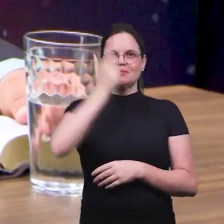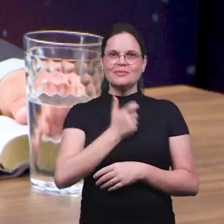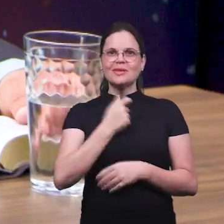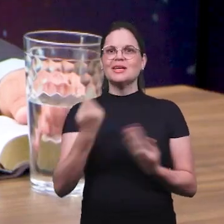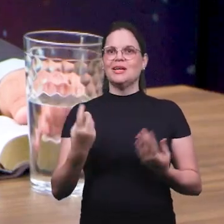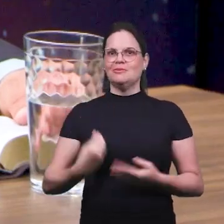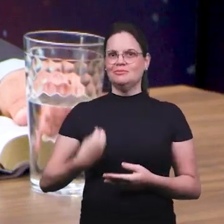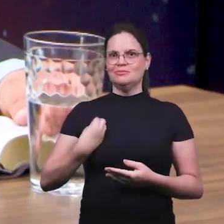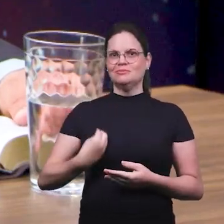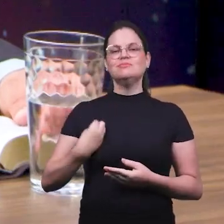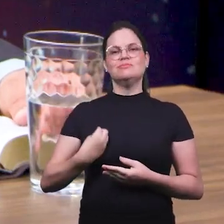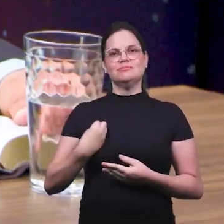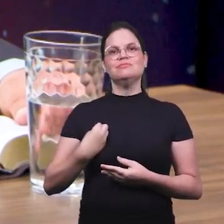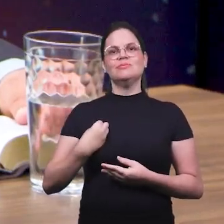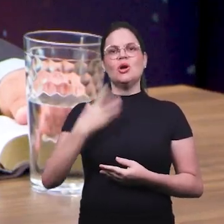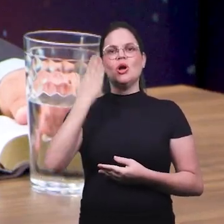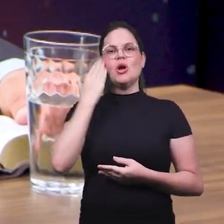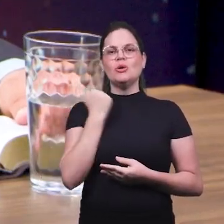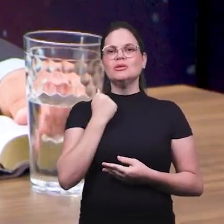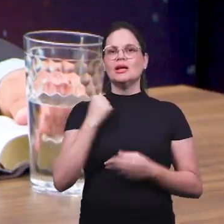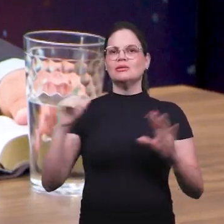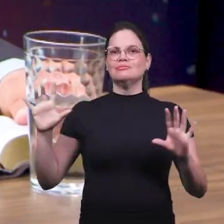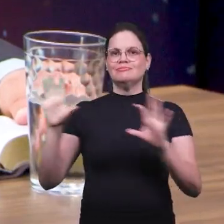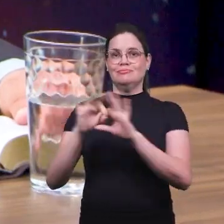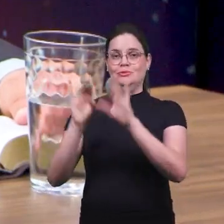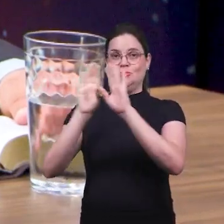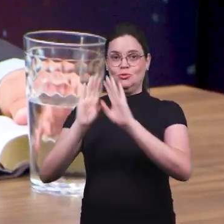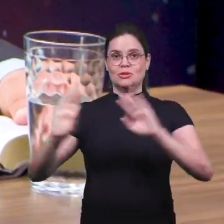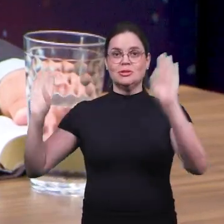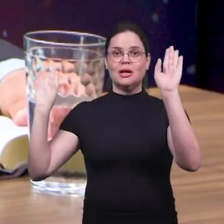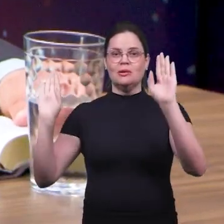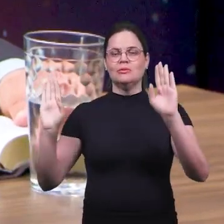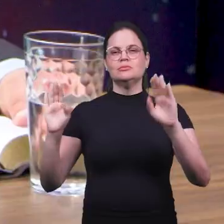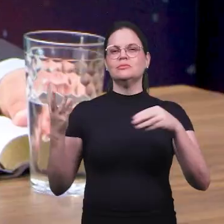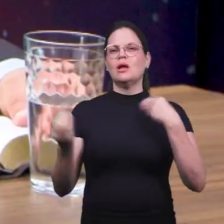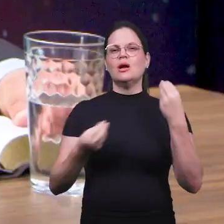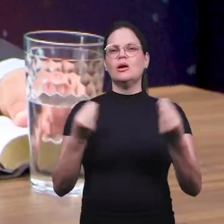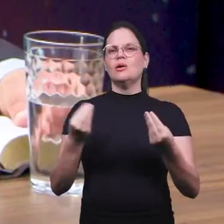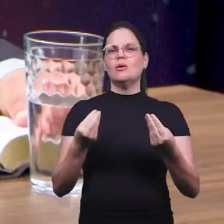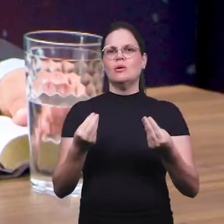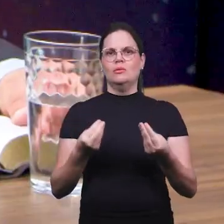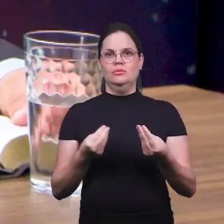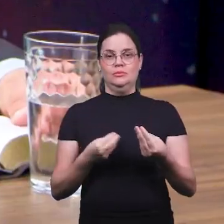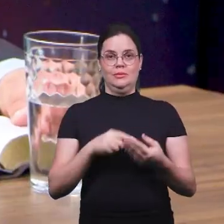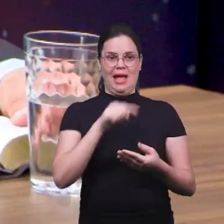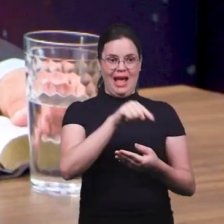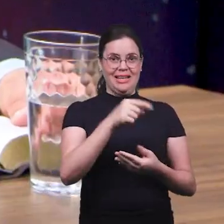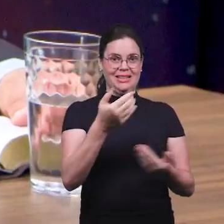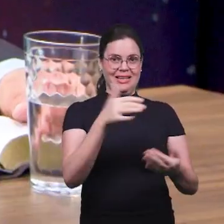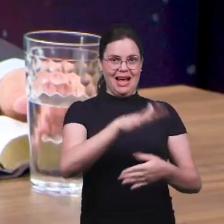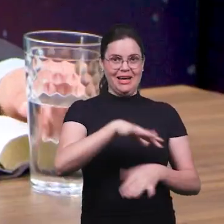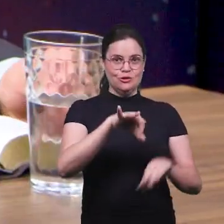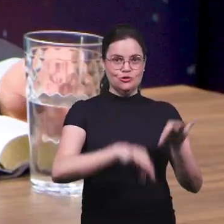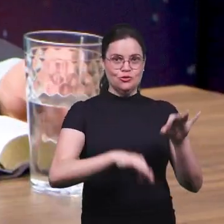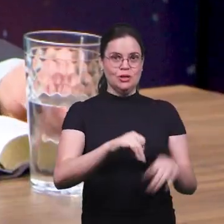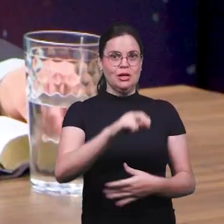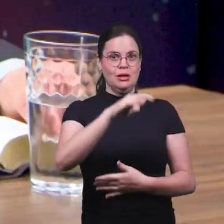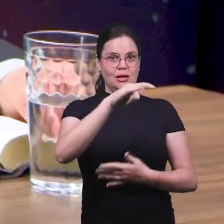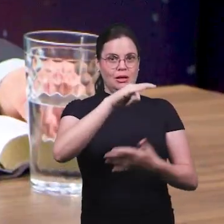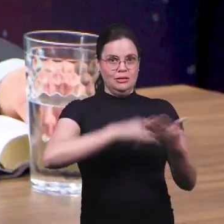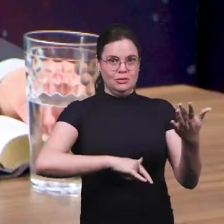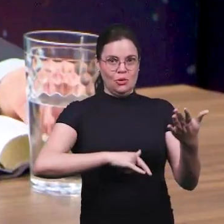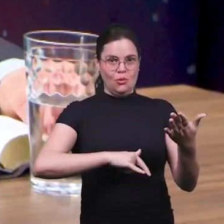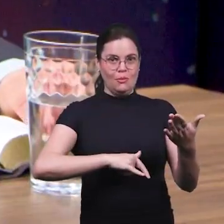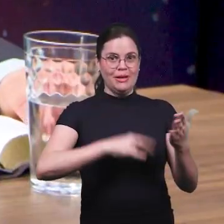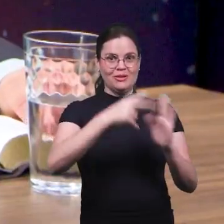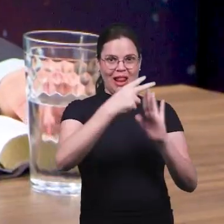desse testamento. E aonde esse testamento ele vai ser lido e cumprido? Quando o nosso nome for lido